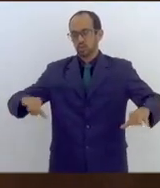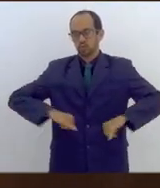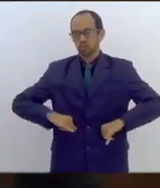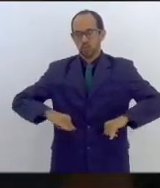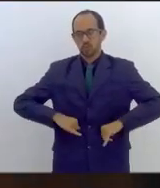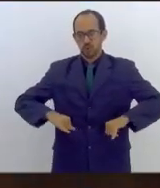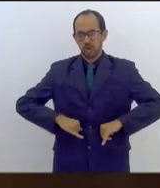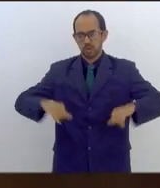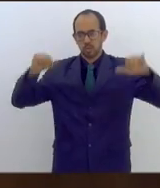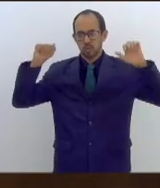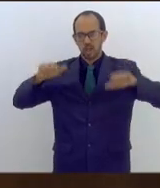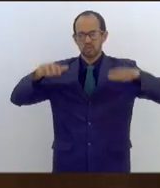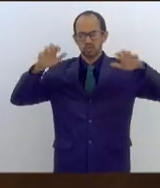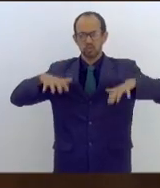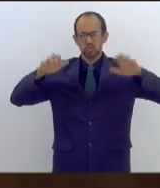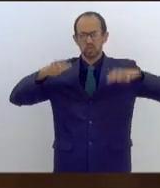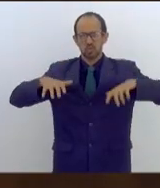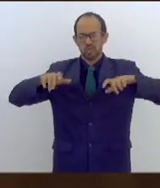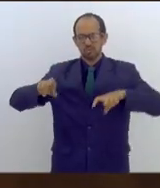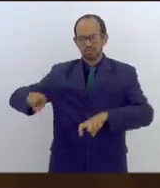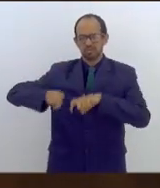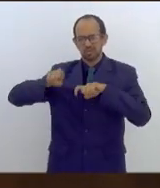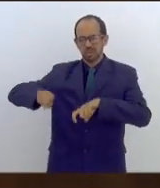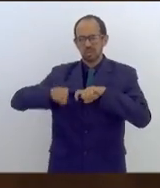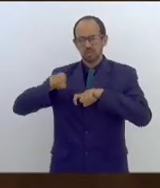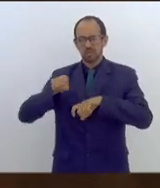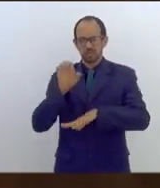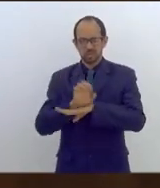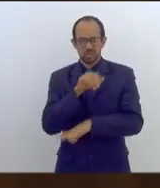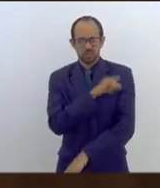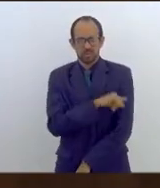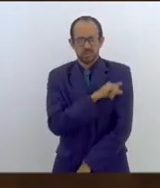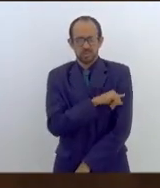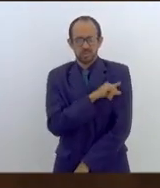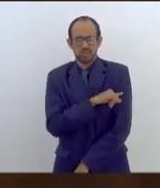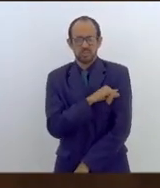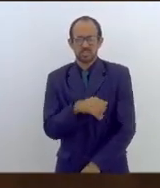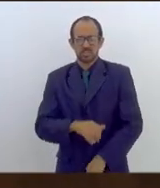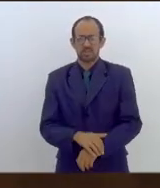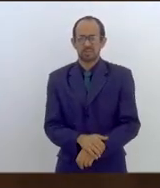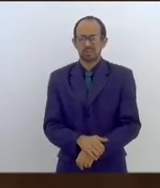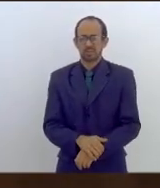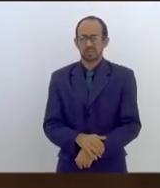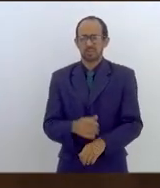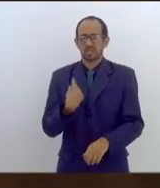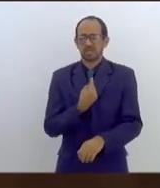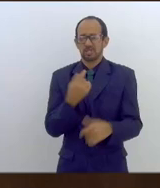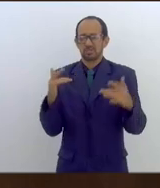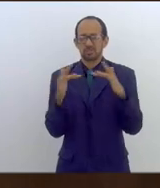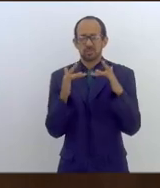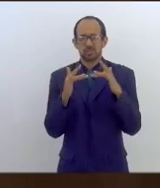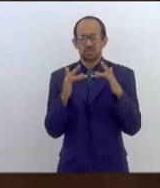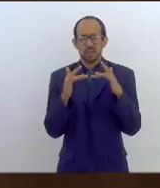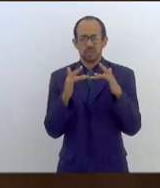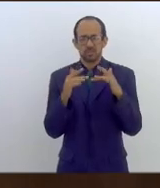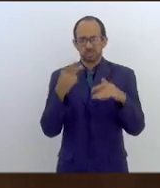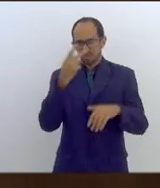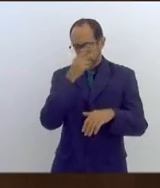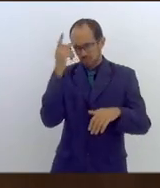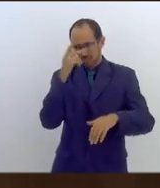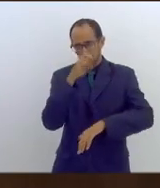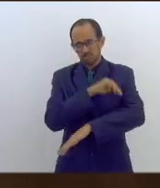com as chuvas no interior do Estado do Rio de Janeiro. Nós tivemos em contato com pessoas em Macaé,